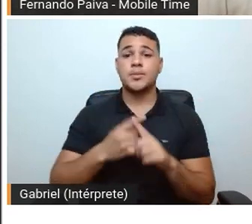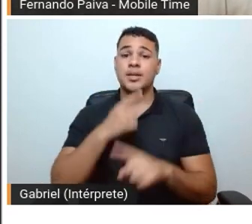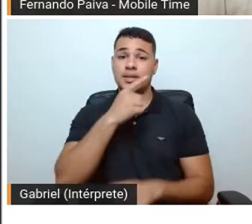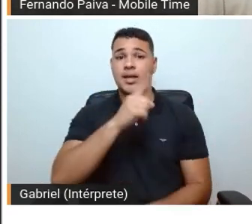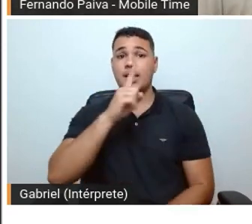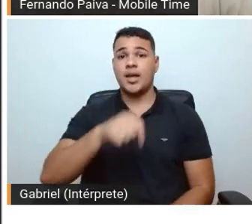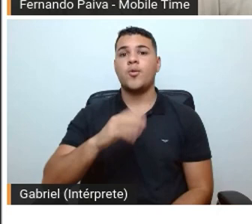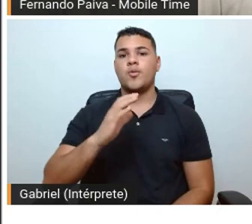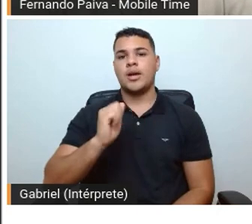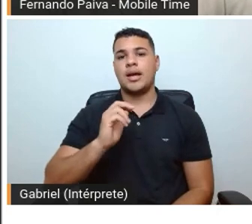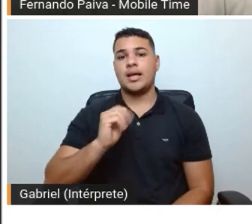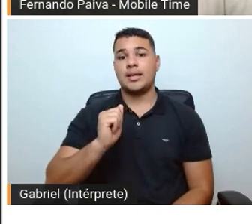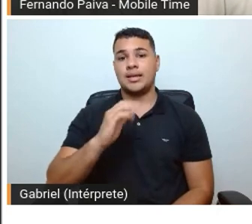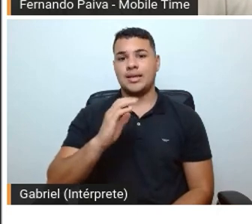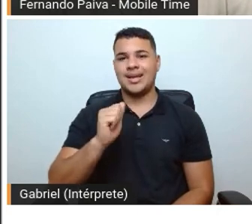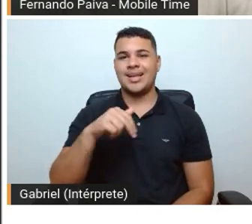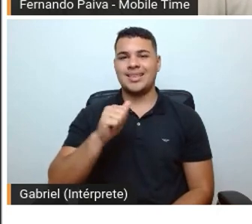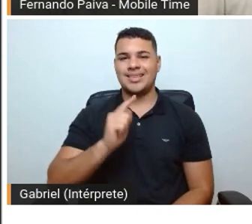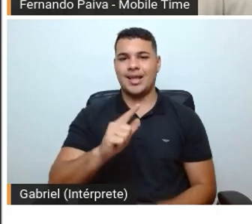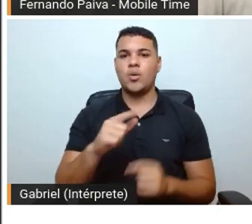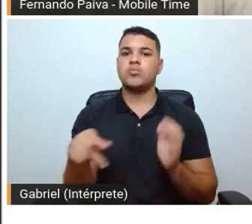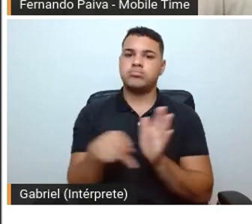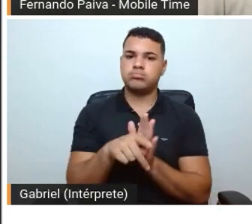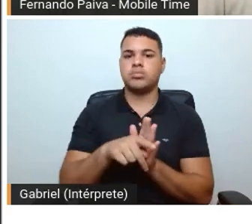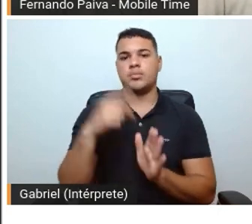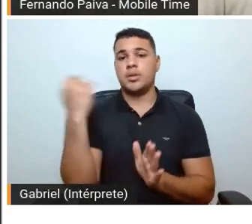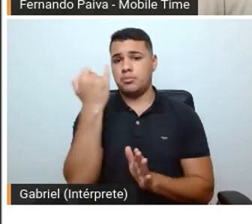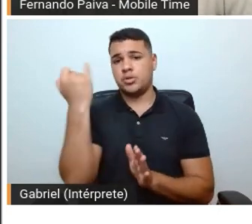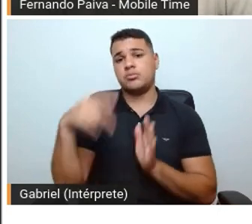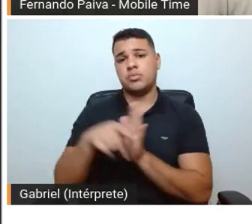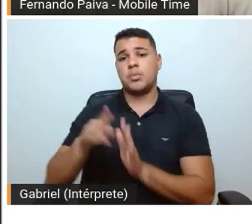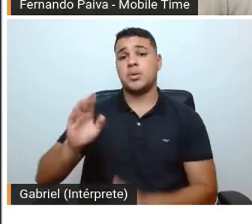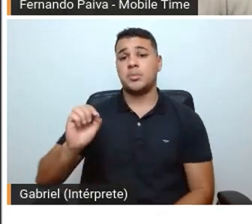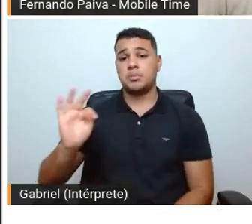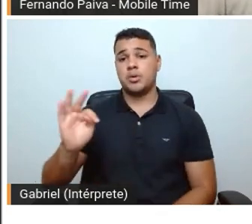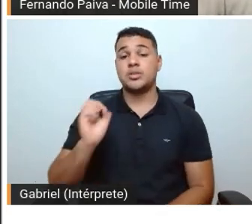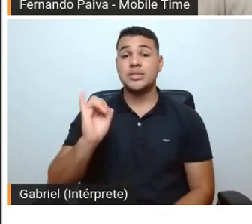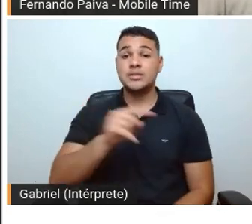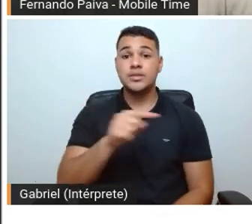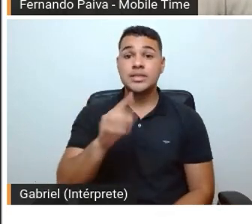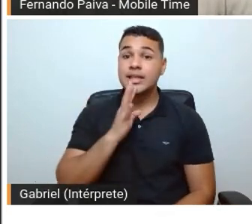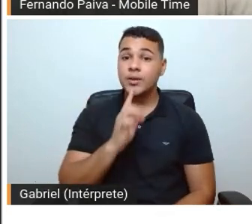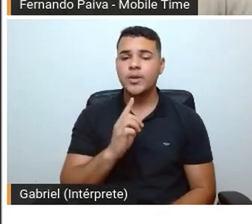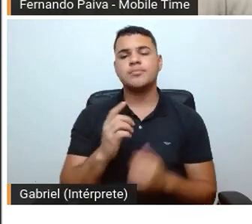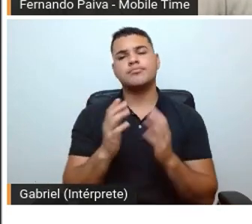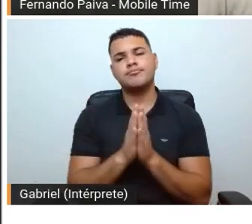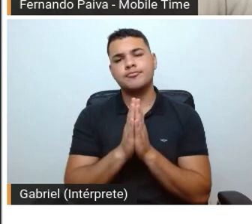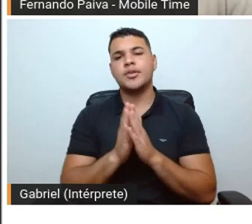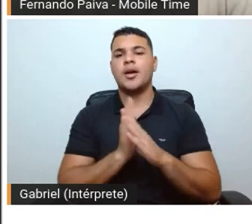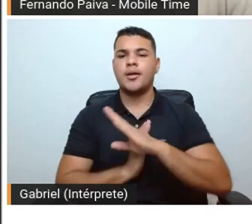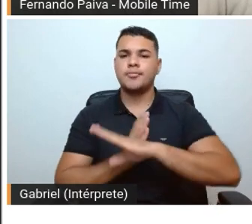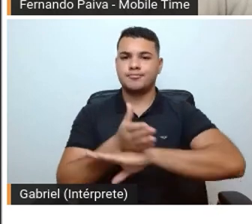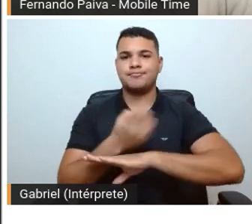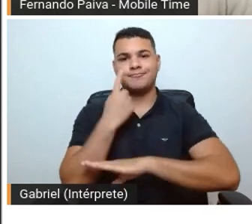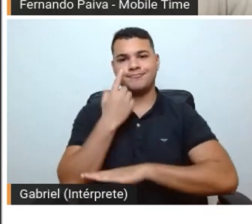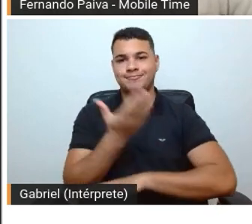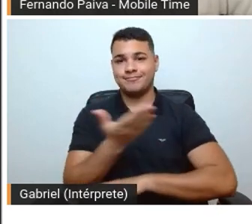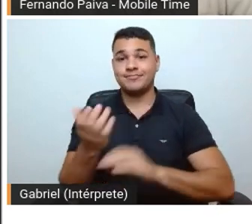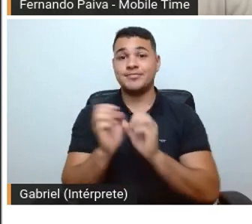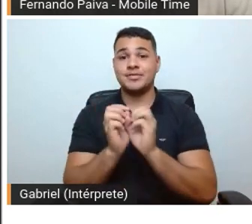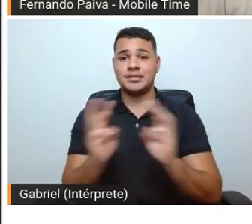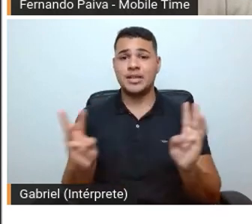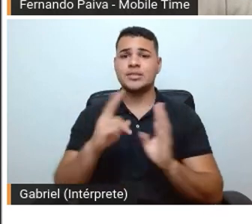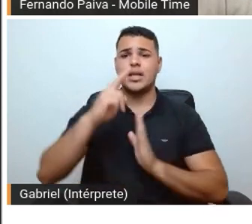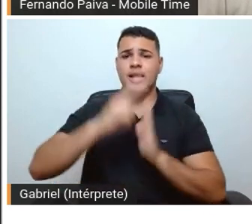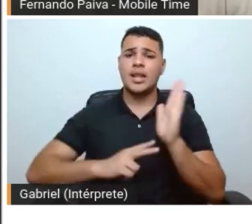para box esses aplicativos de mensagem ia a então que não conhece ainda Recomendo um para lá a passar